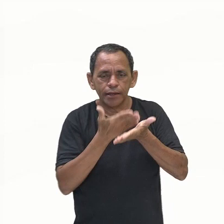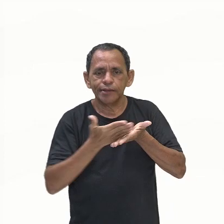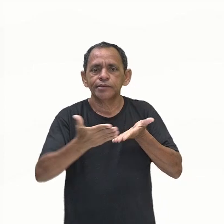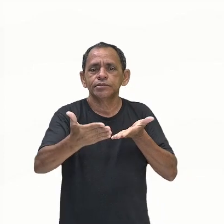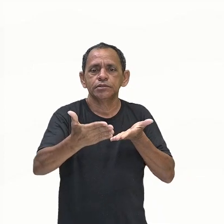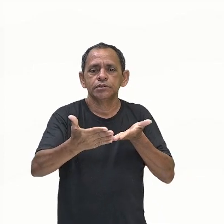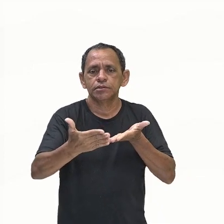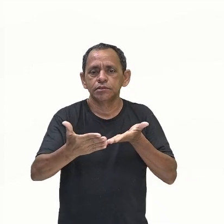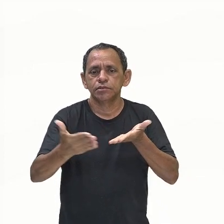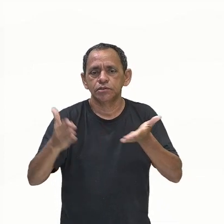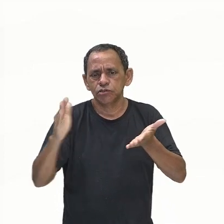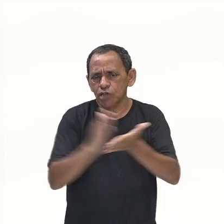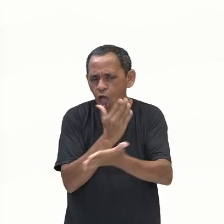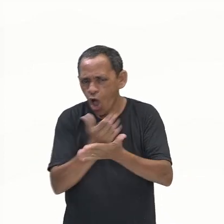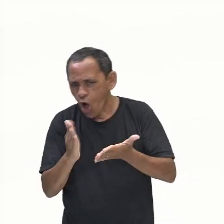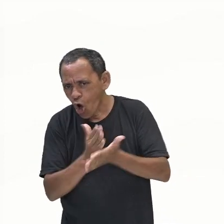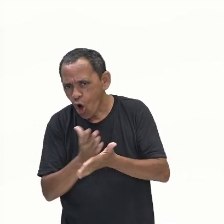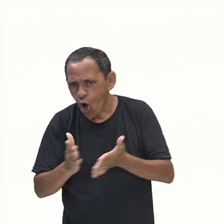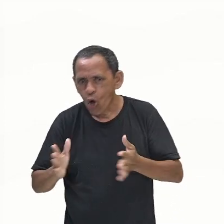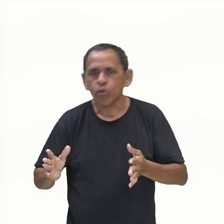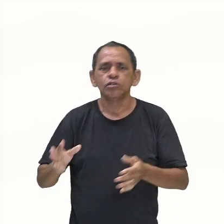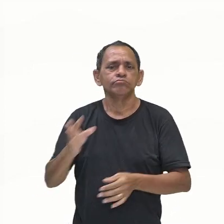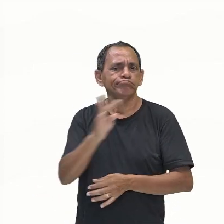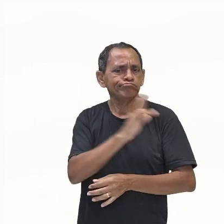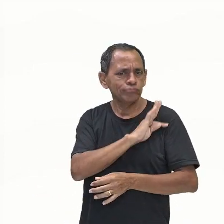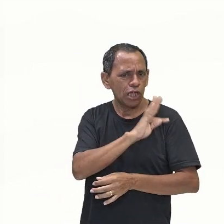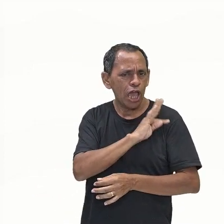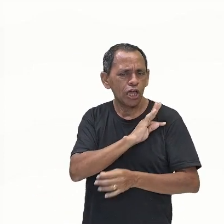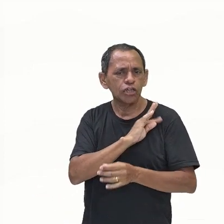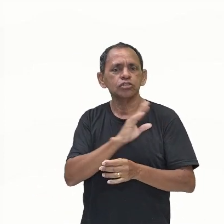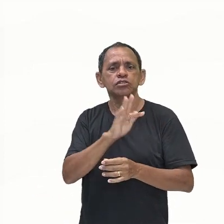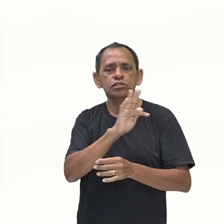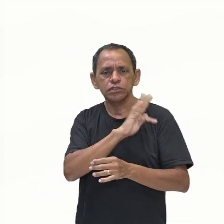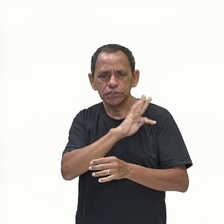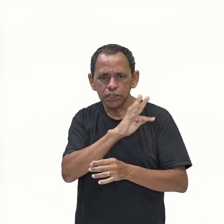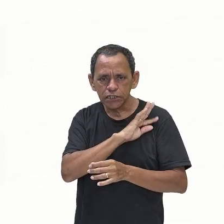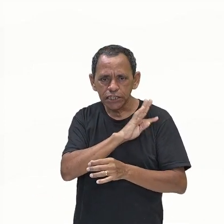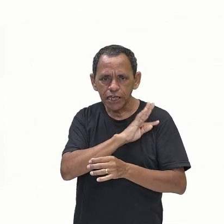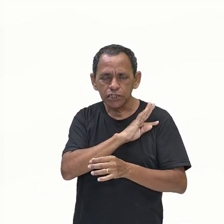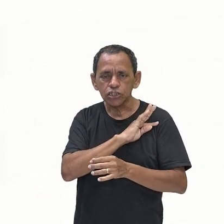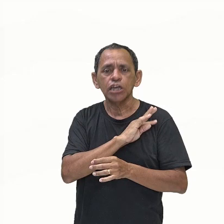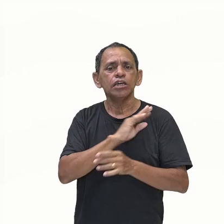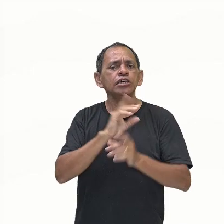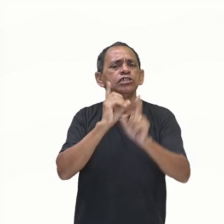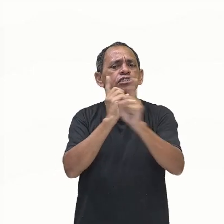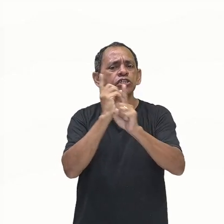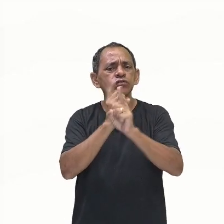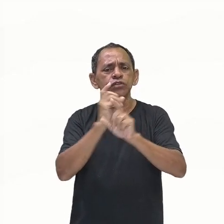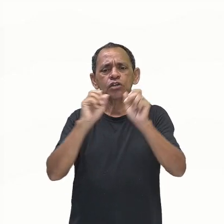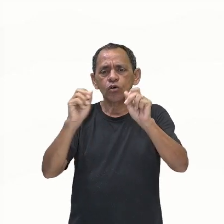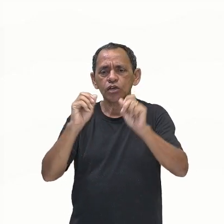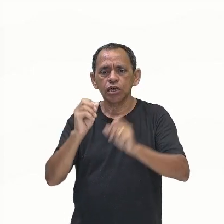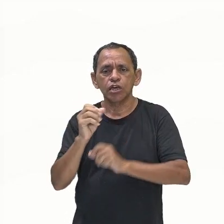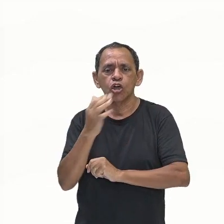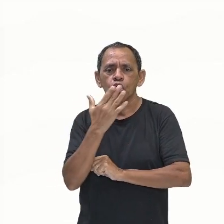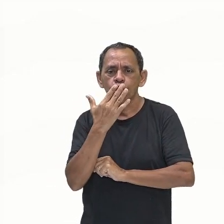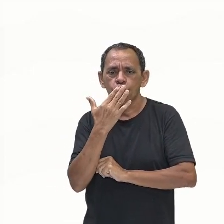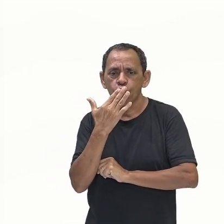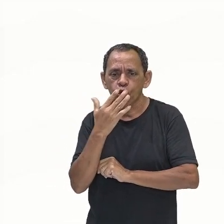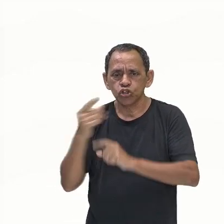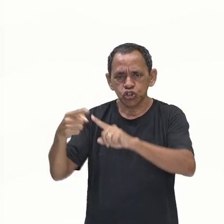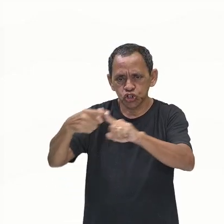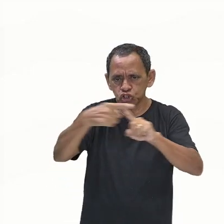técnicas, identifica determinadas características da superfície terrestre através de cores, formas